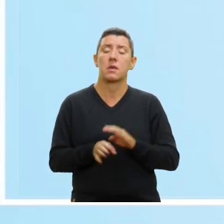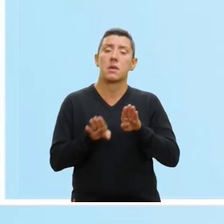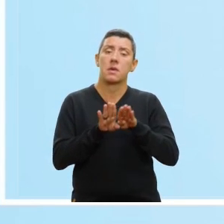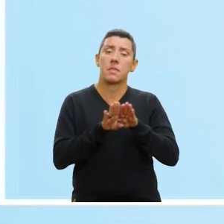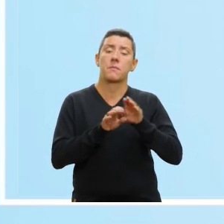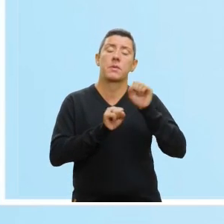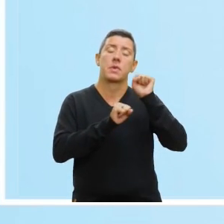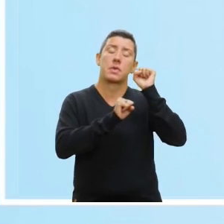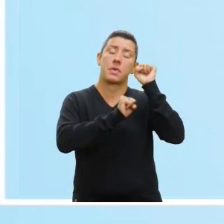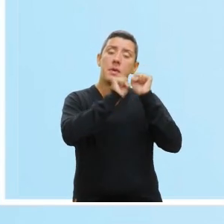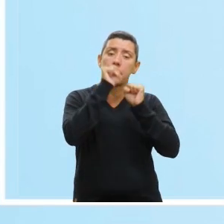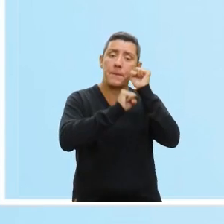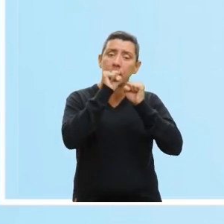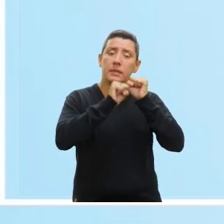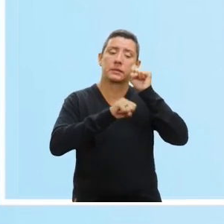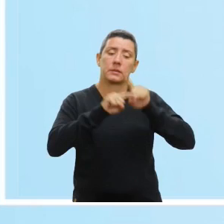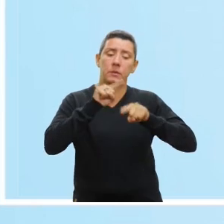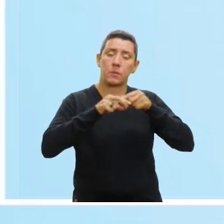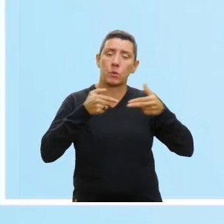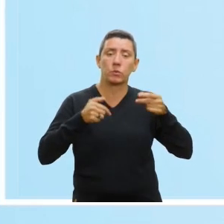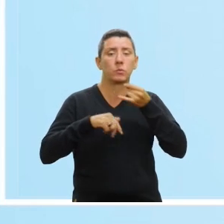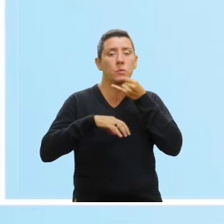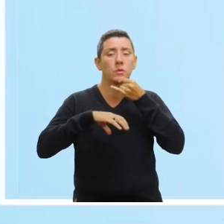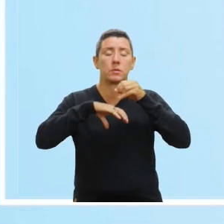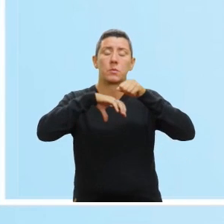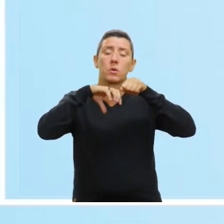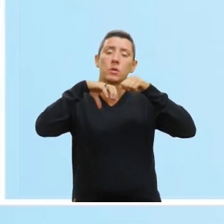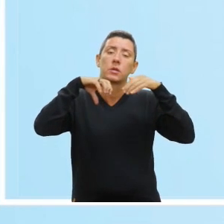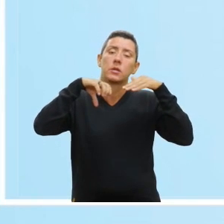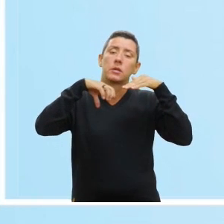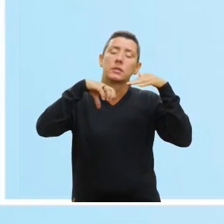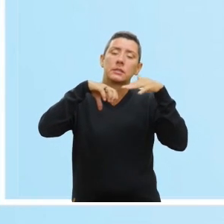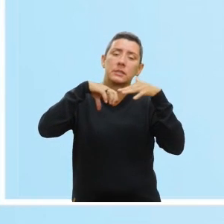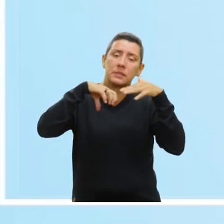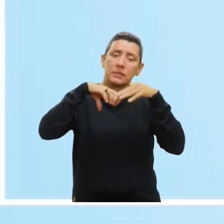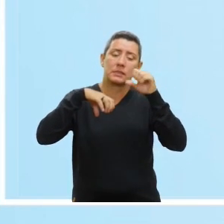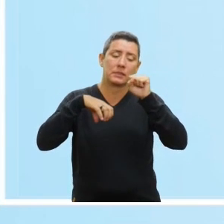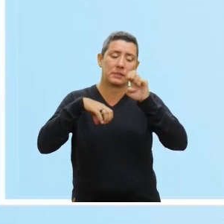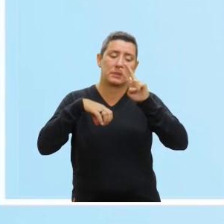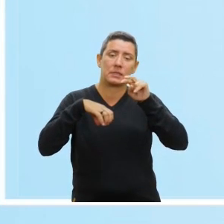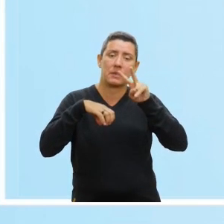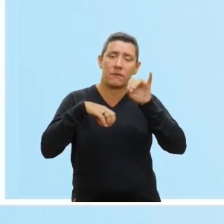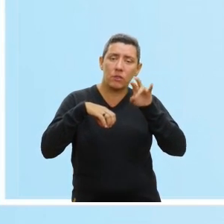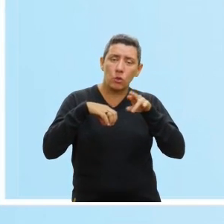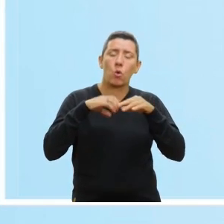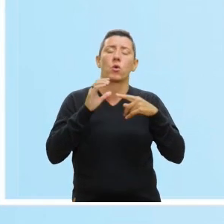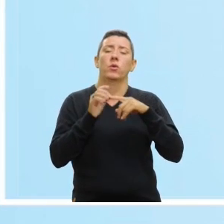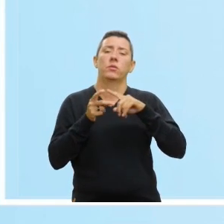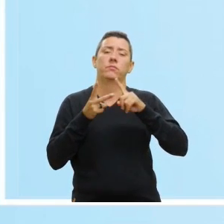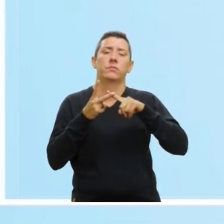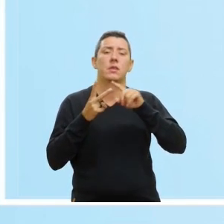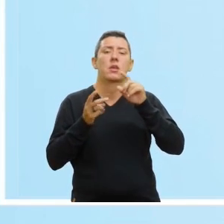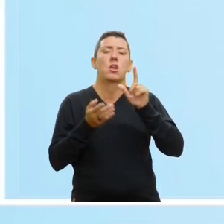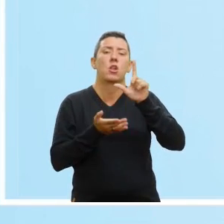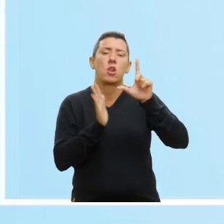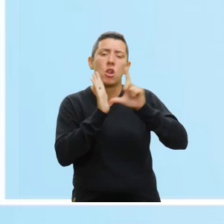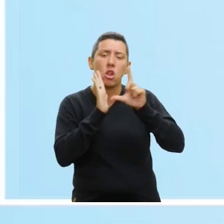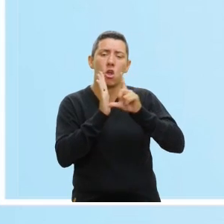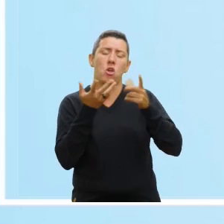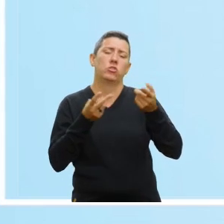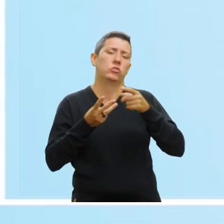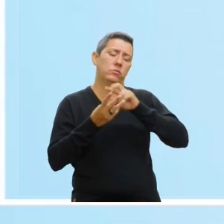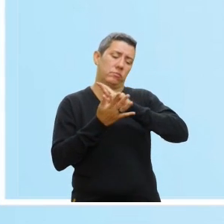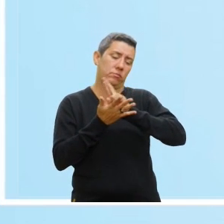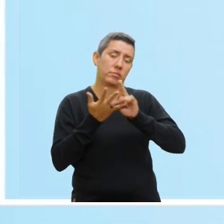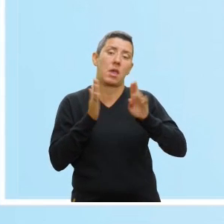né, servidores, storage, toda a parte de transformação digital, a Huawei também está presente. E agora, mais recente,